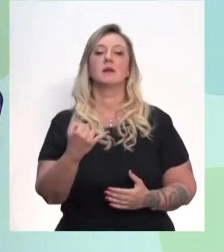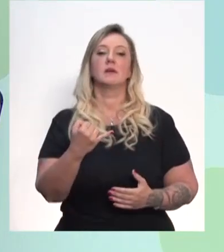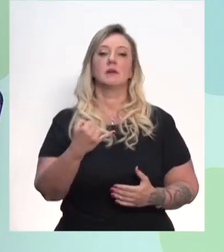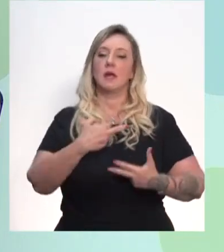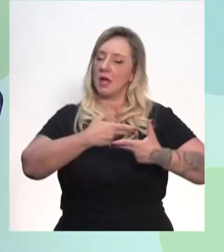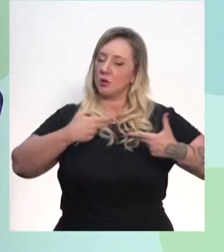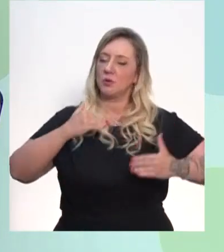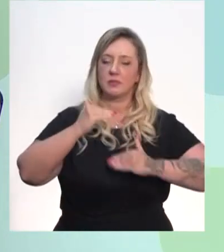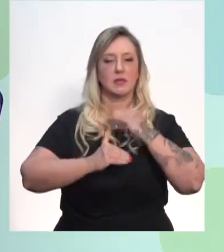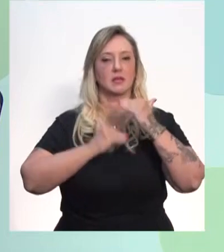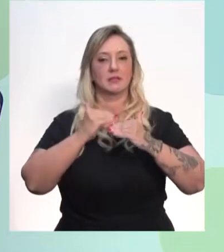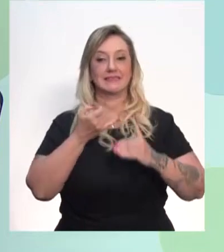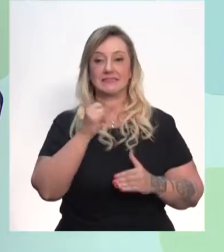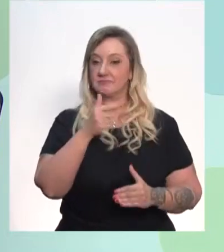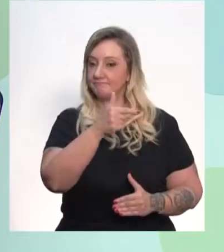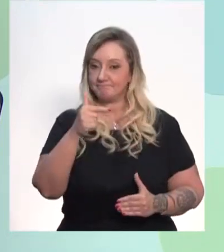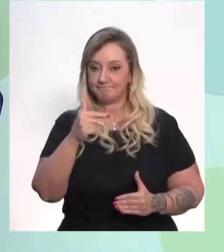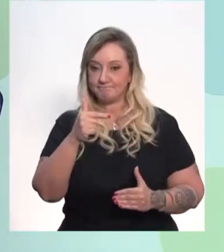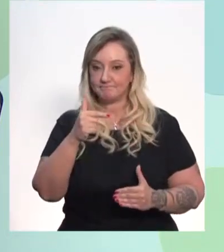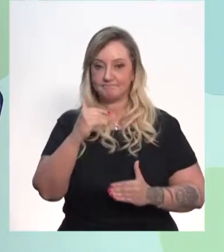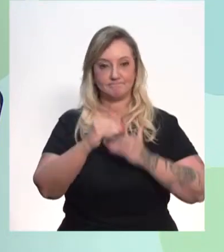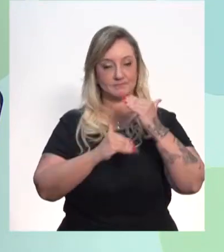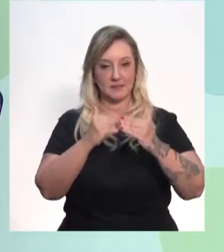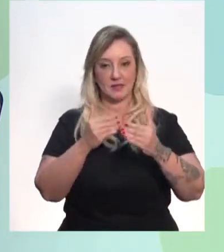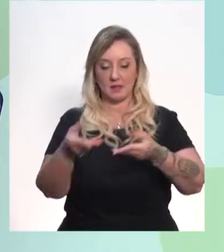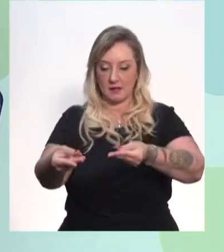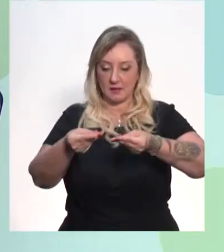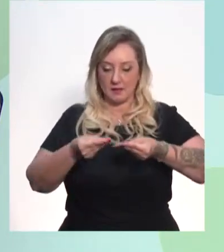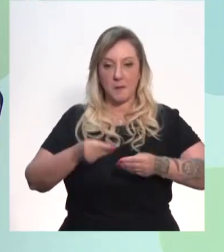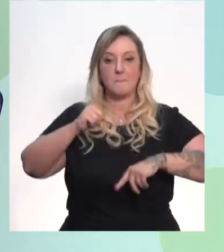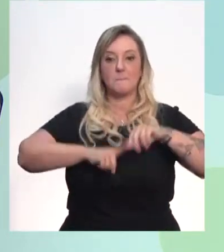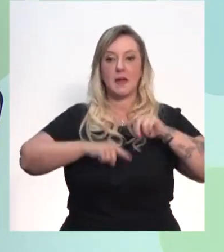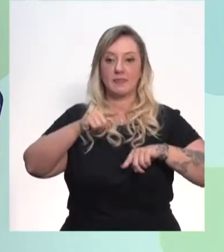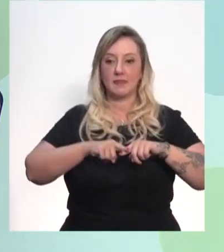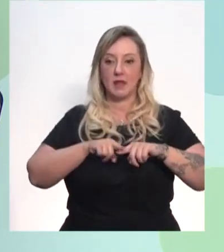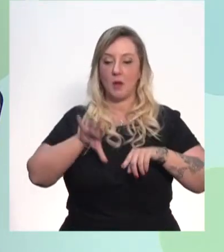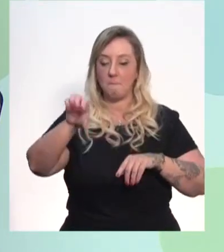dia 23, nós temos